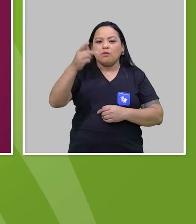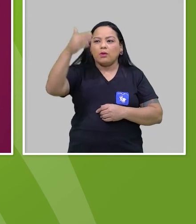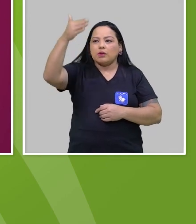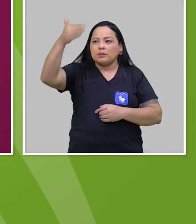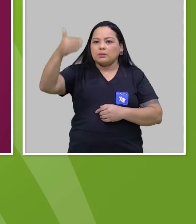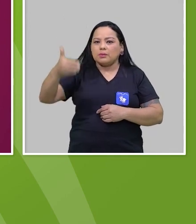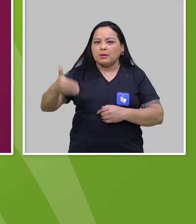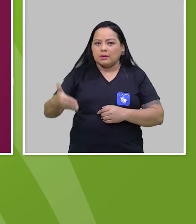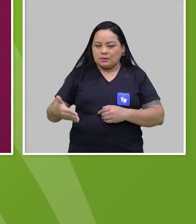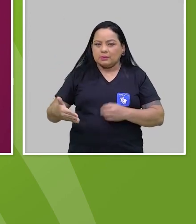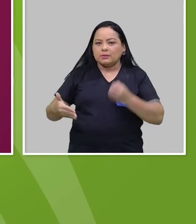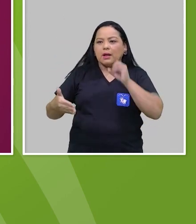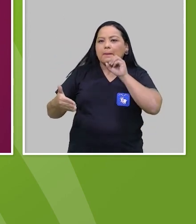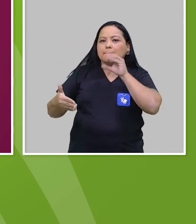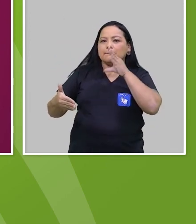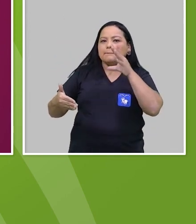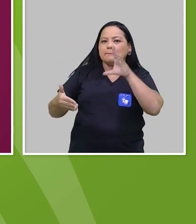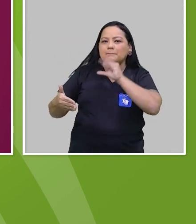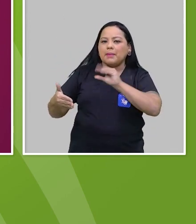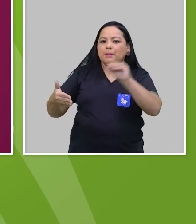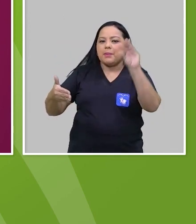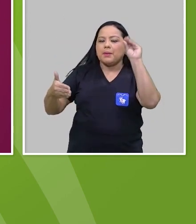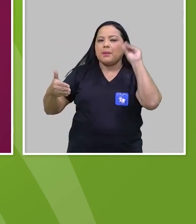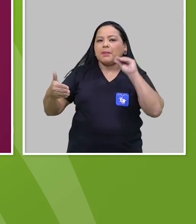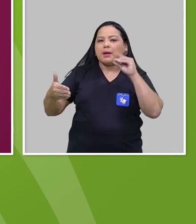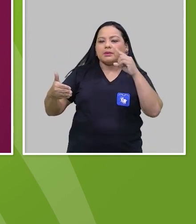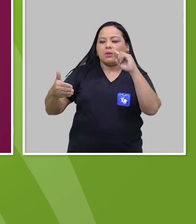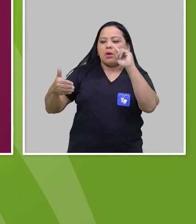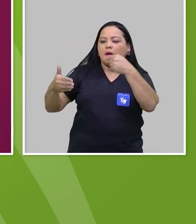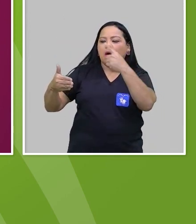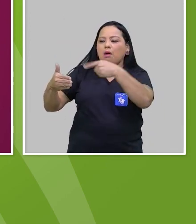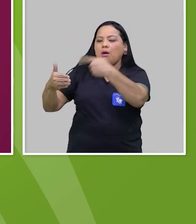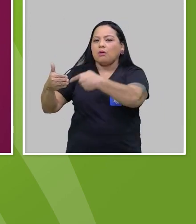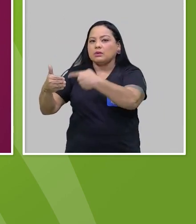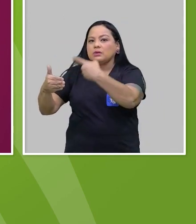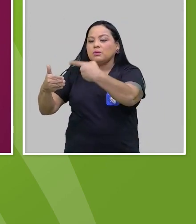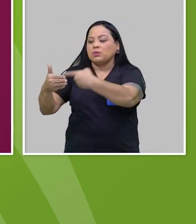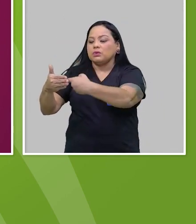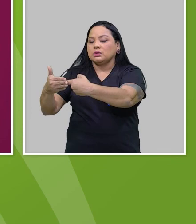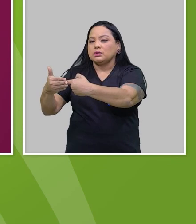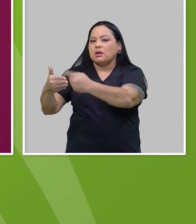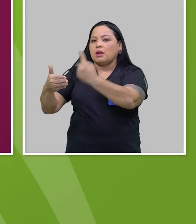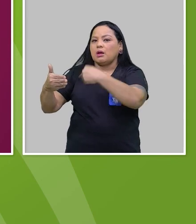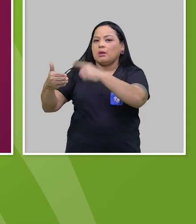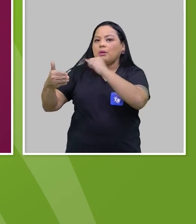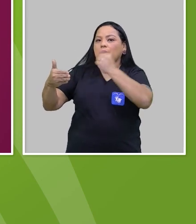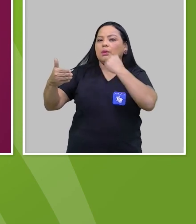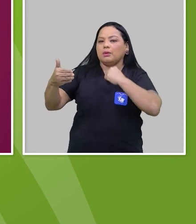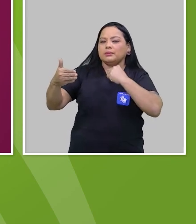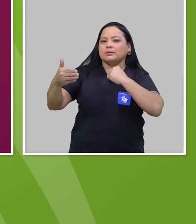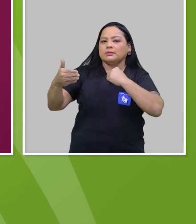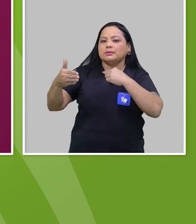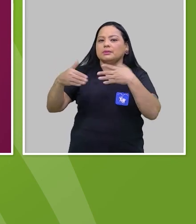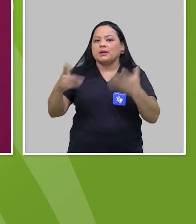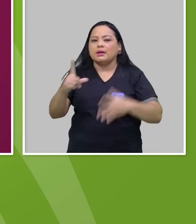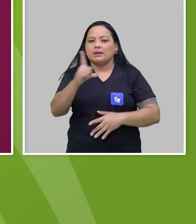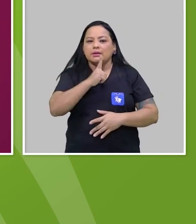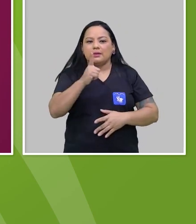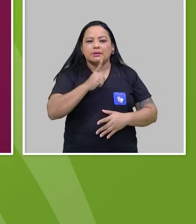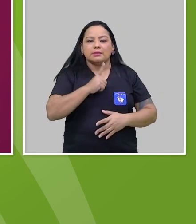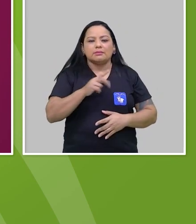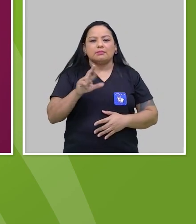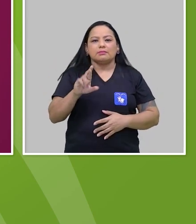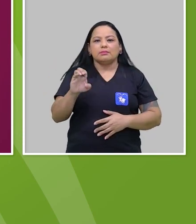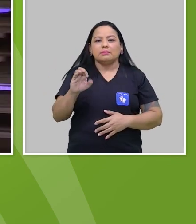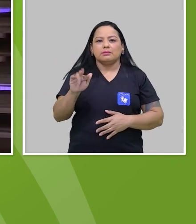há um obstáculo que permite que a onda vá e volte para a origem da propagação, eu tenho a